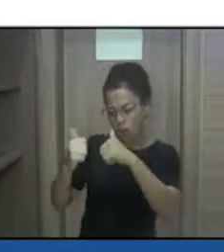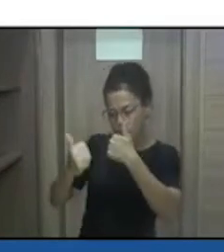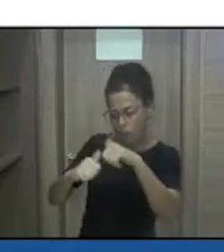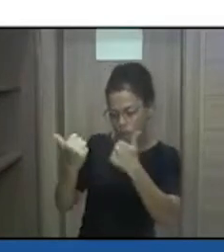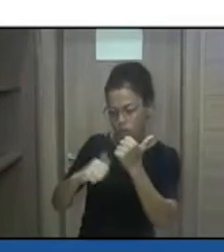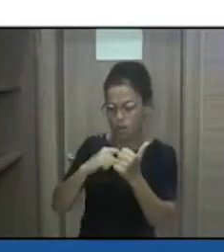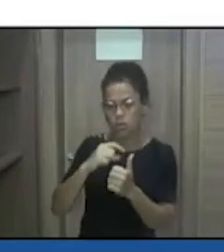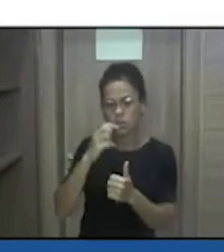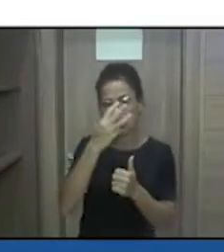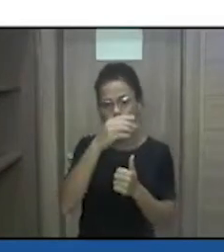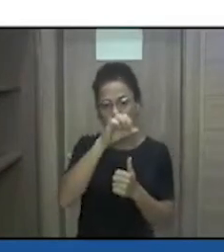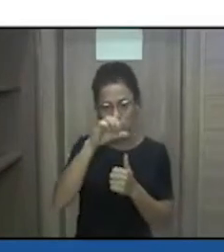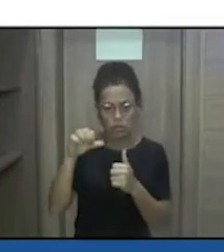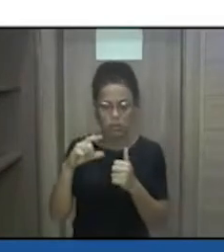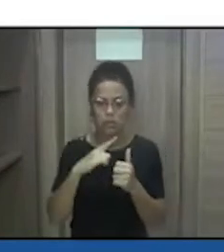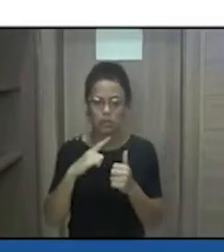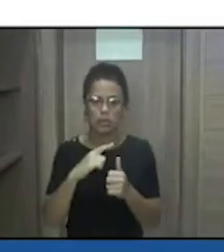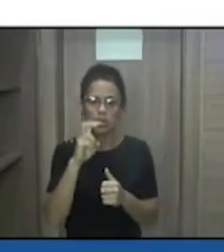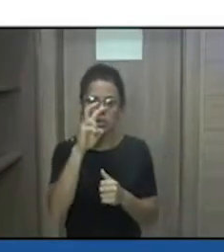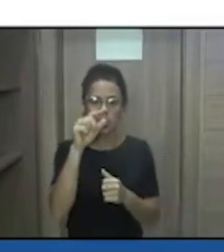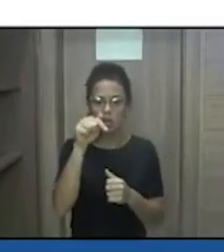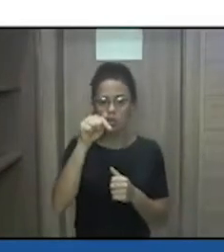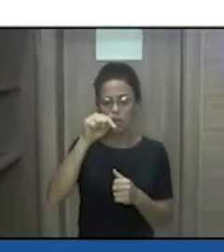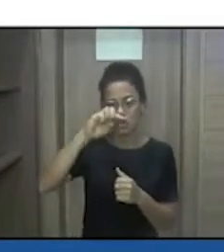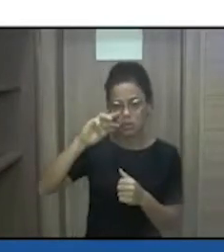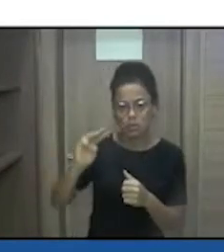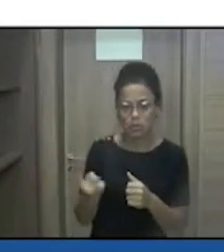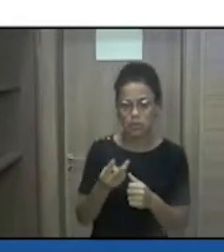339 TRs, são